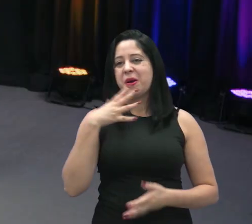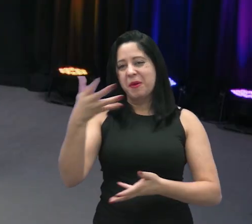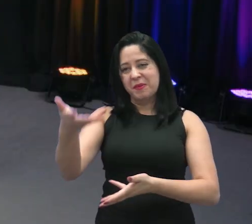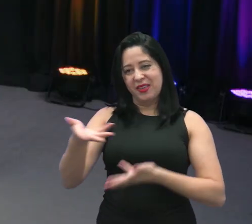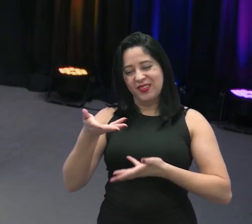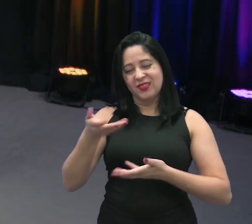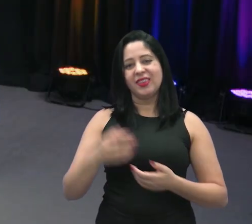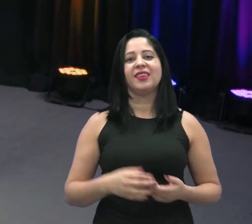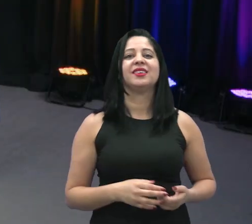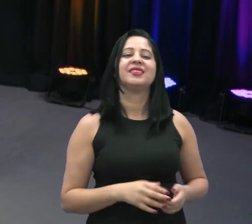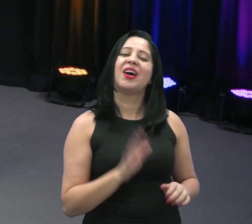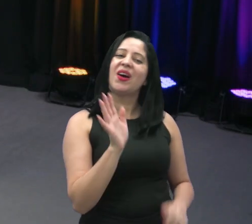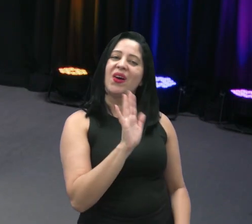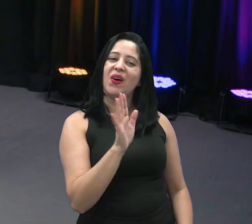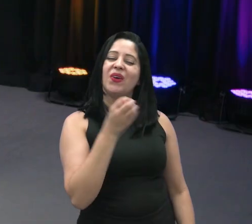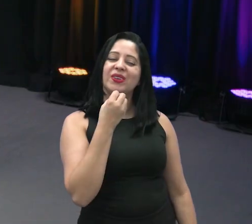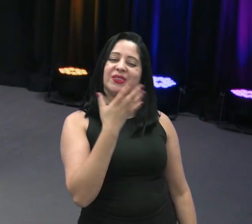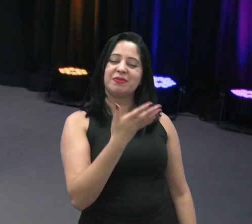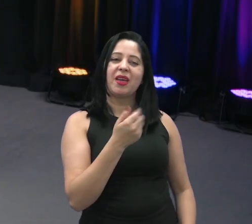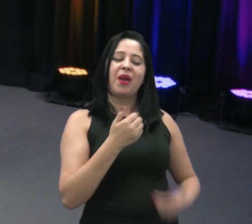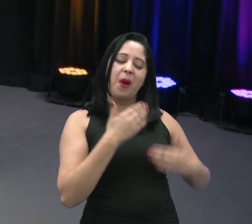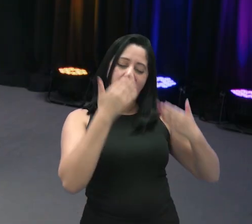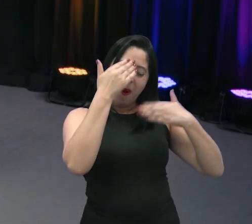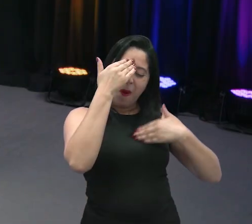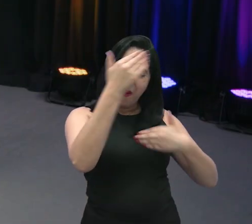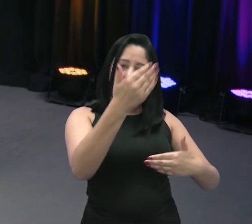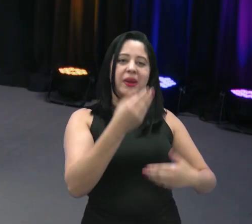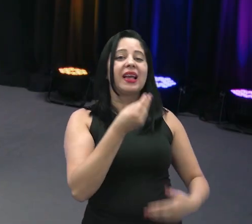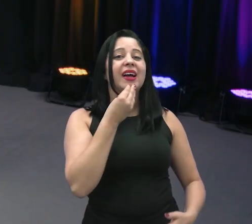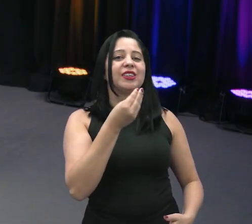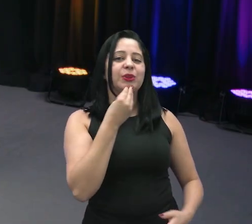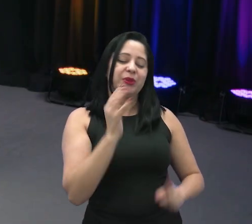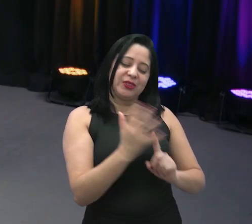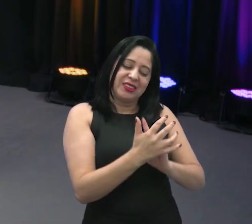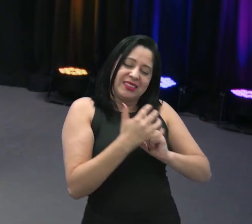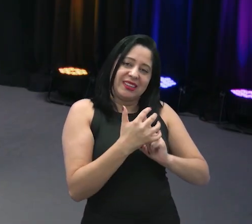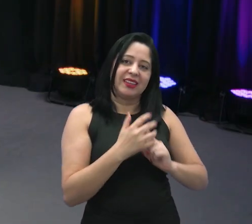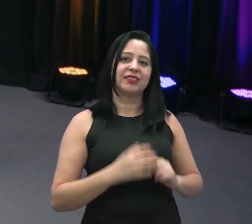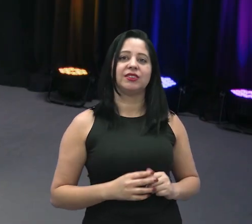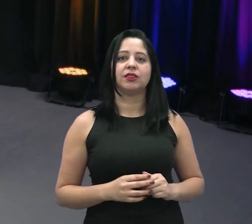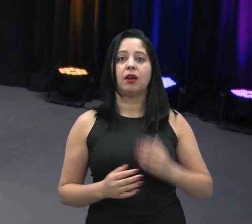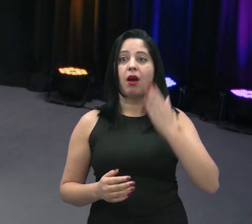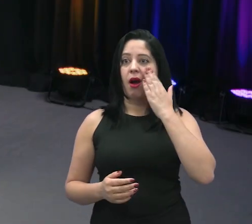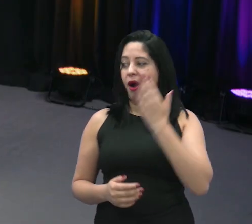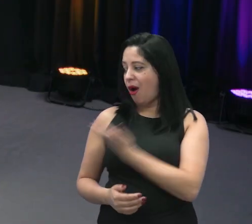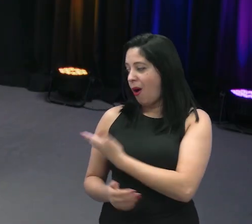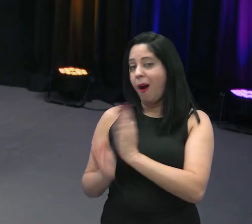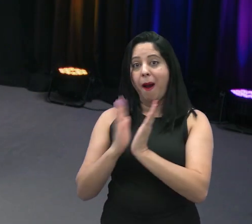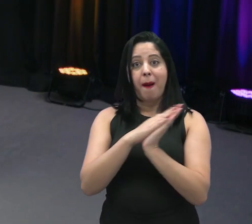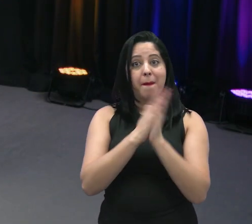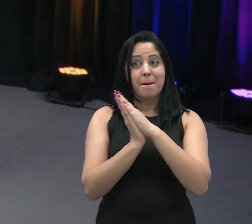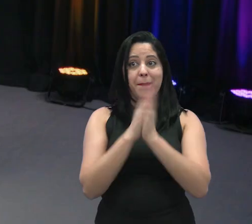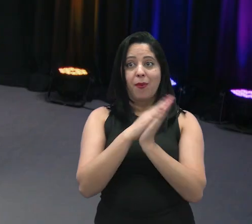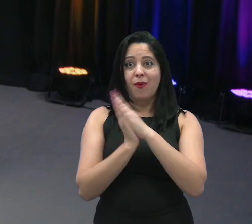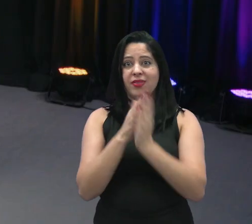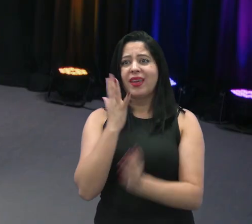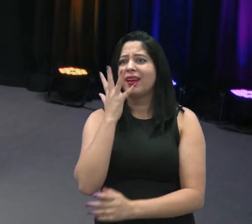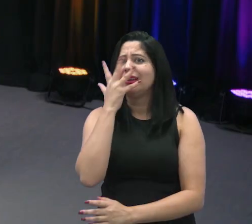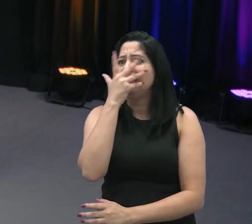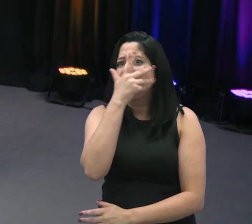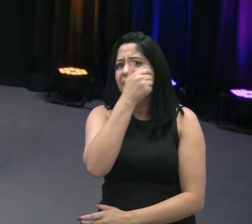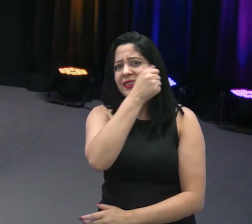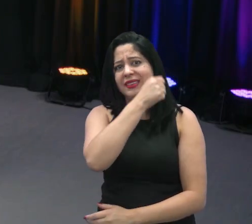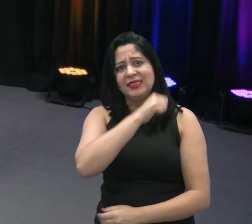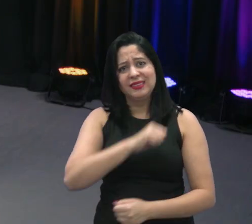Muito bem-vinda, Patrícia. Oi, Priscila. Muito obrigada pela oportunidade, pela acolhida aqui. Viu? Gente, olha essa boneca, que coisa